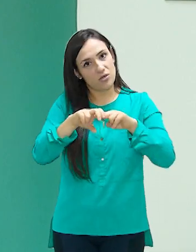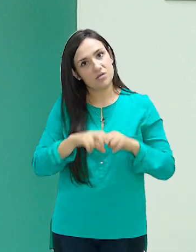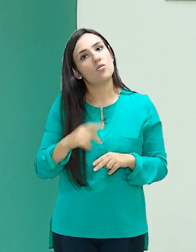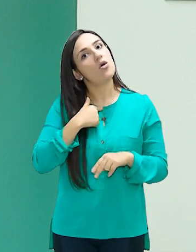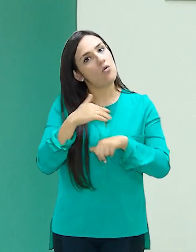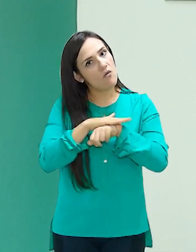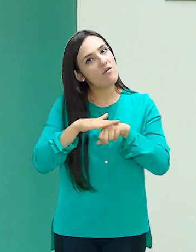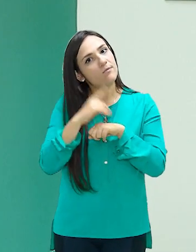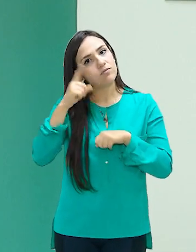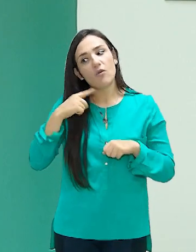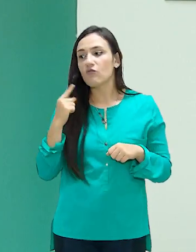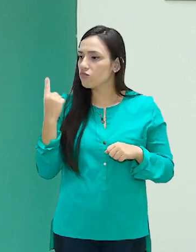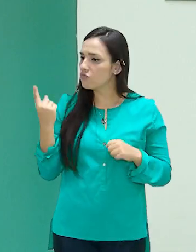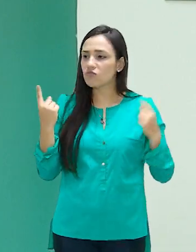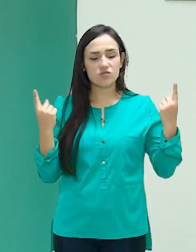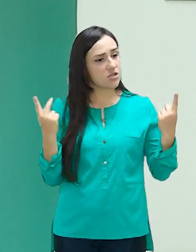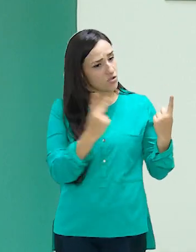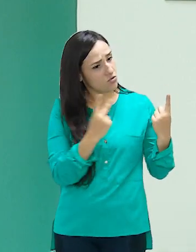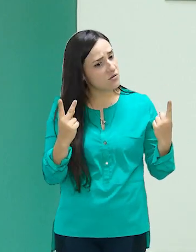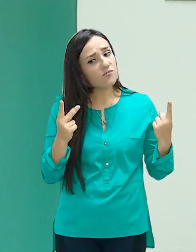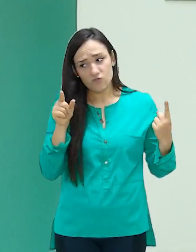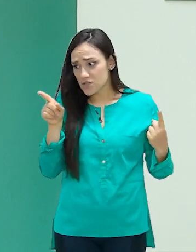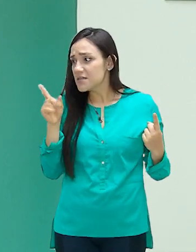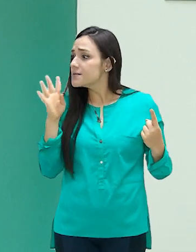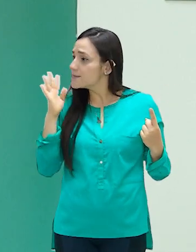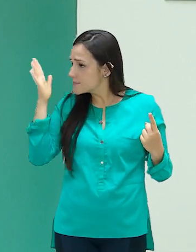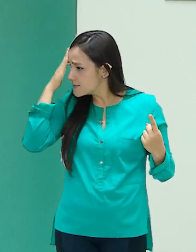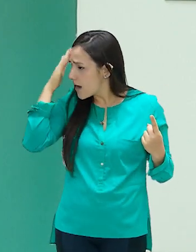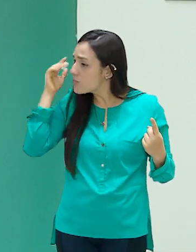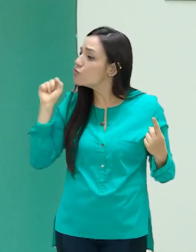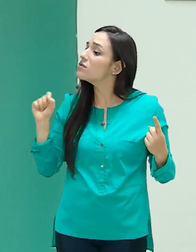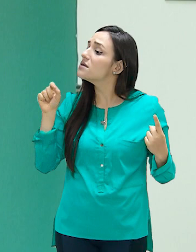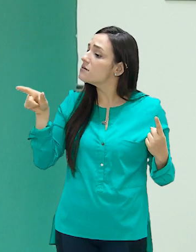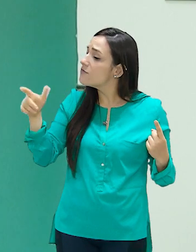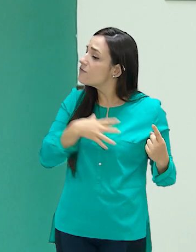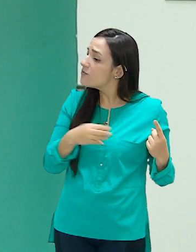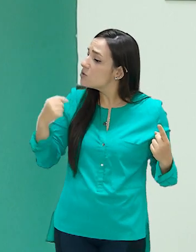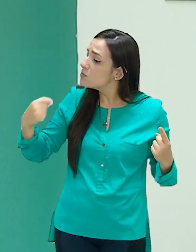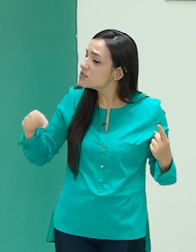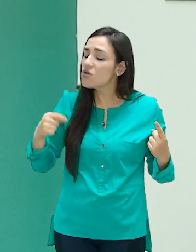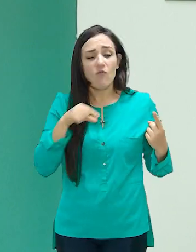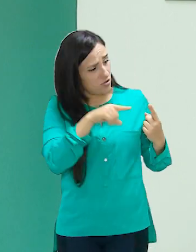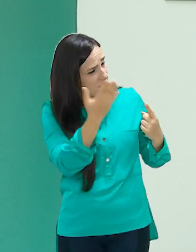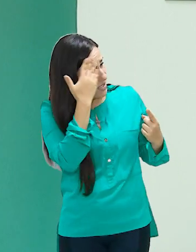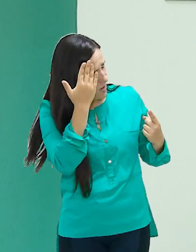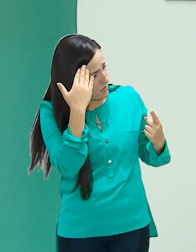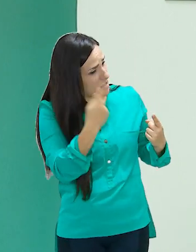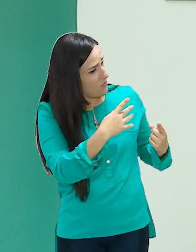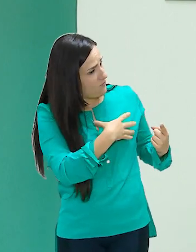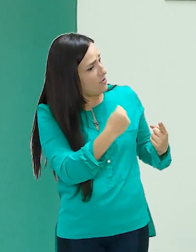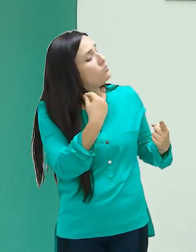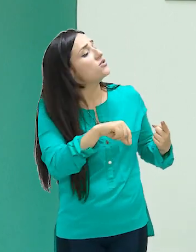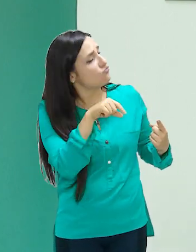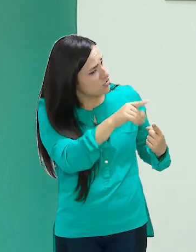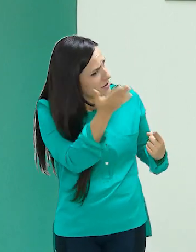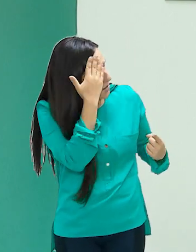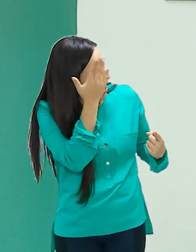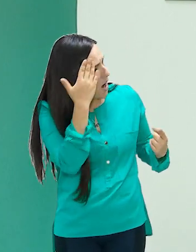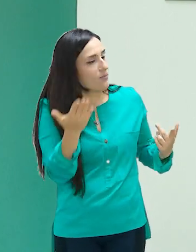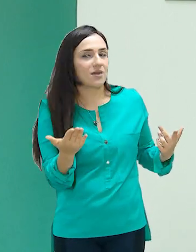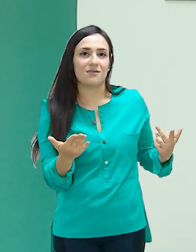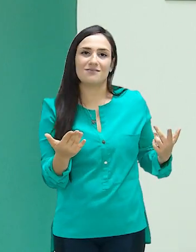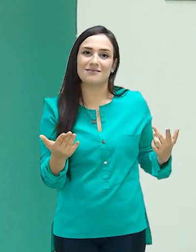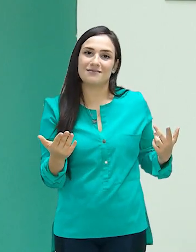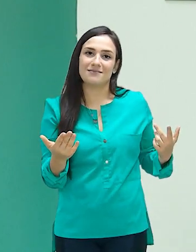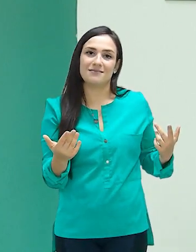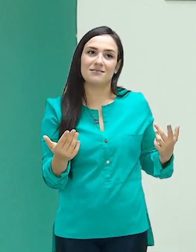realidade de vocês, vocês vão permitir que um terceiro decidem? Então, assim, os casos que vão para o judiciário